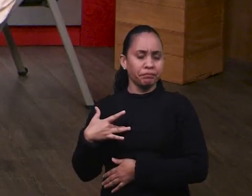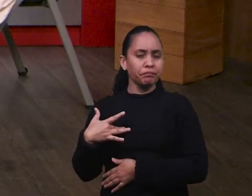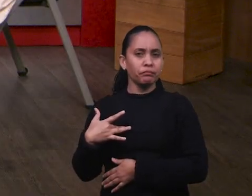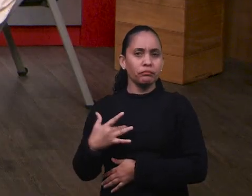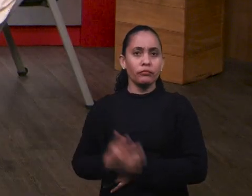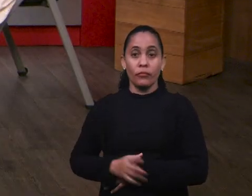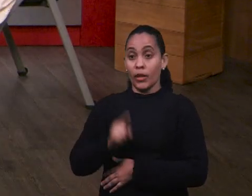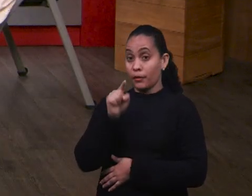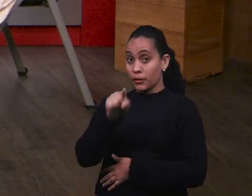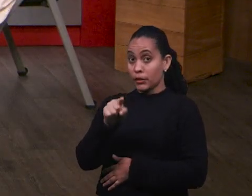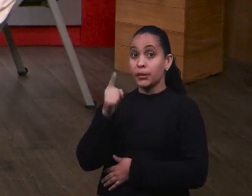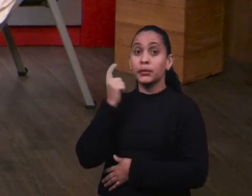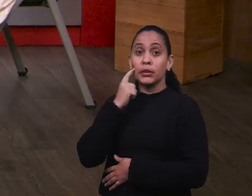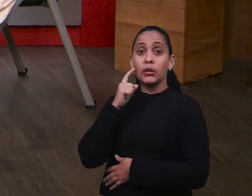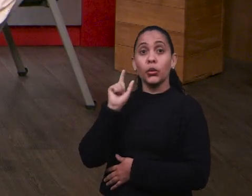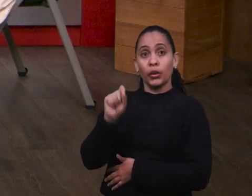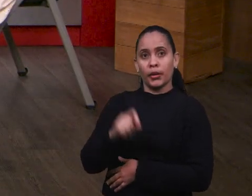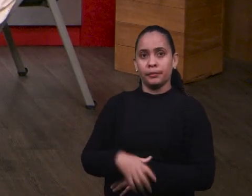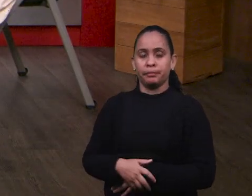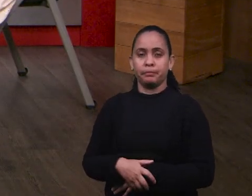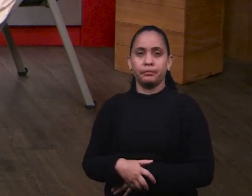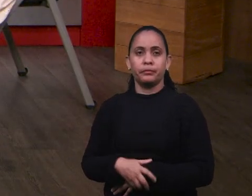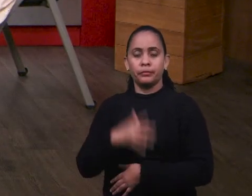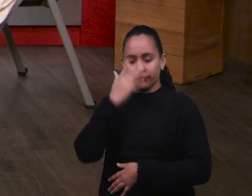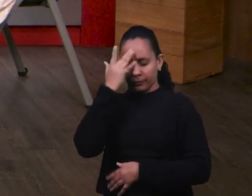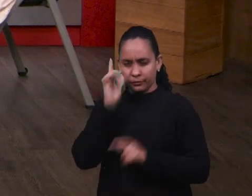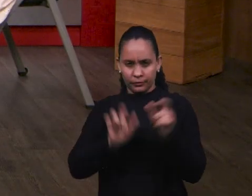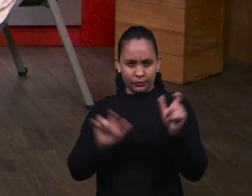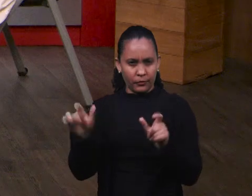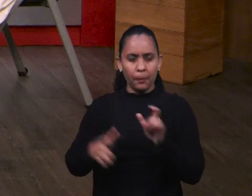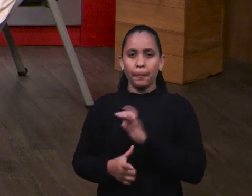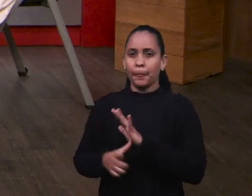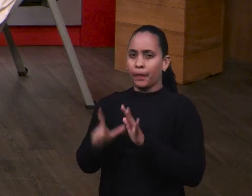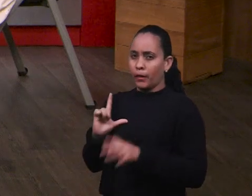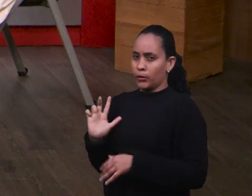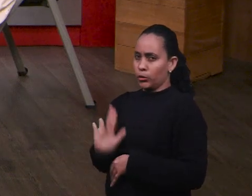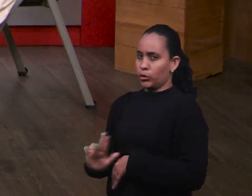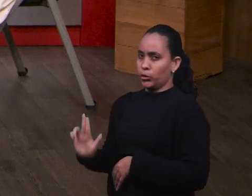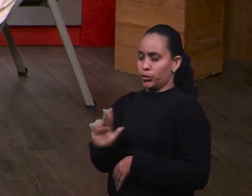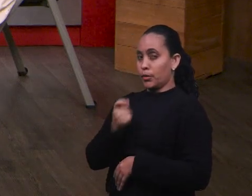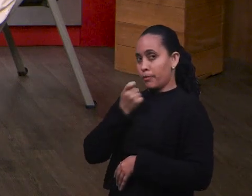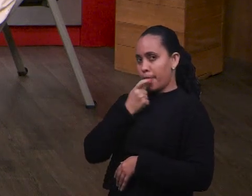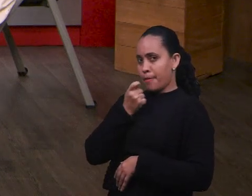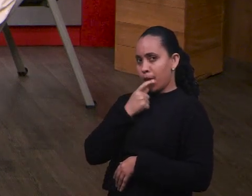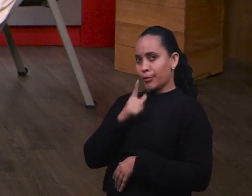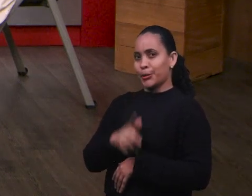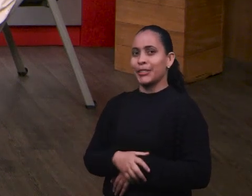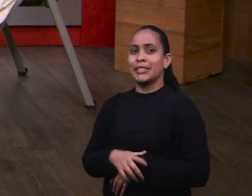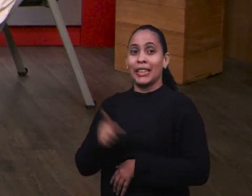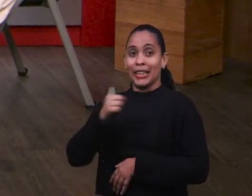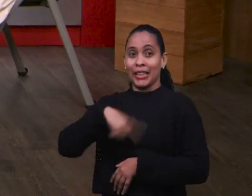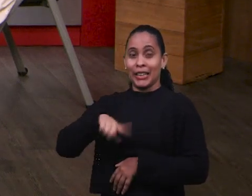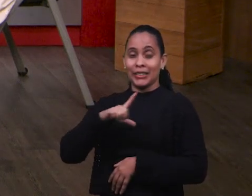saudável, né? Para você ter ideia, esses pacientes, eles antes de usar o medicamento, eles faziam um